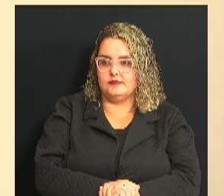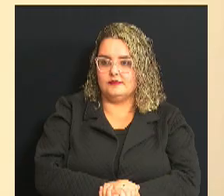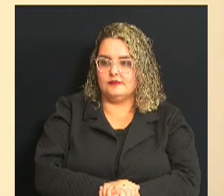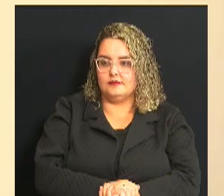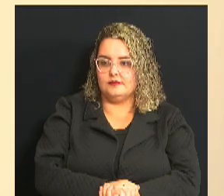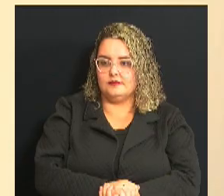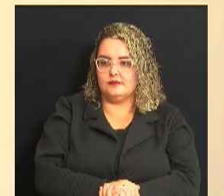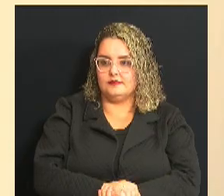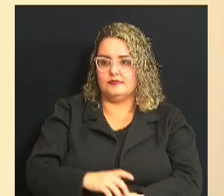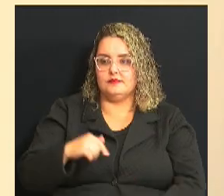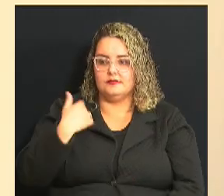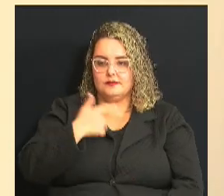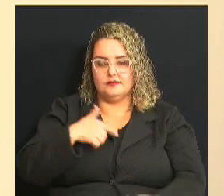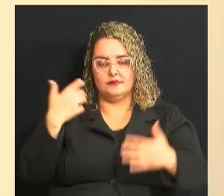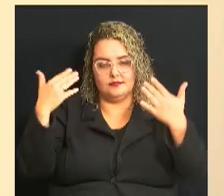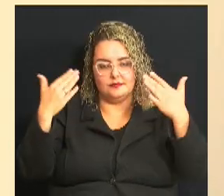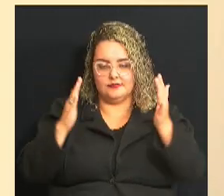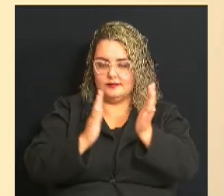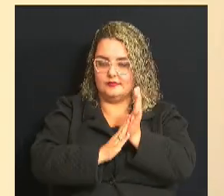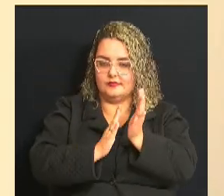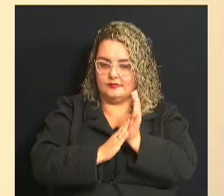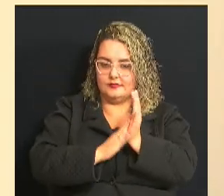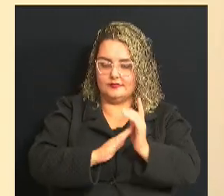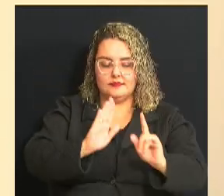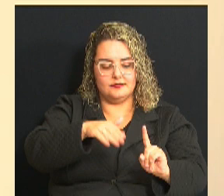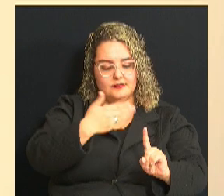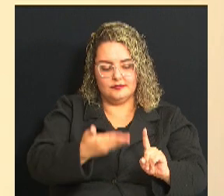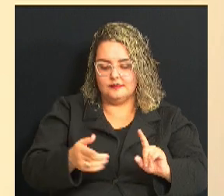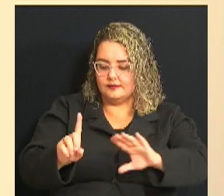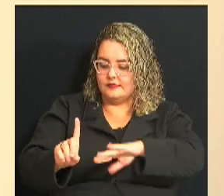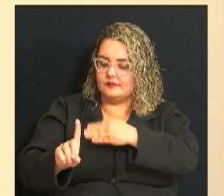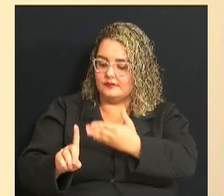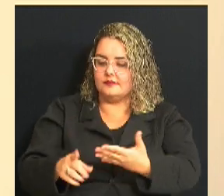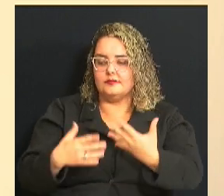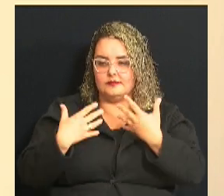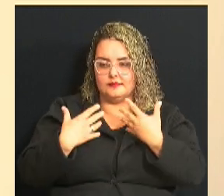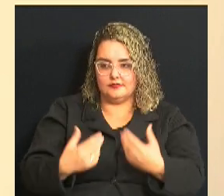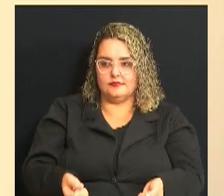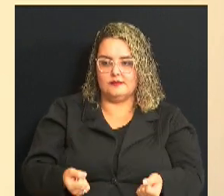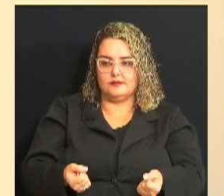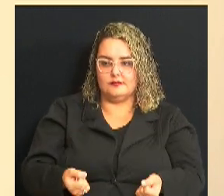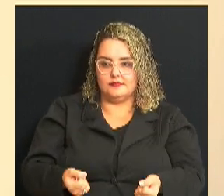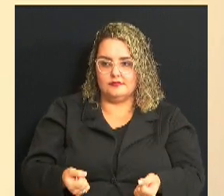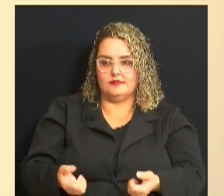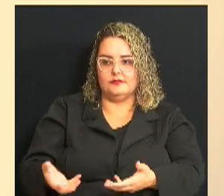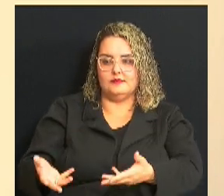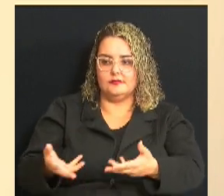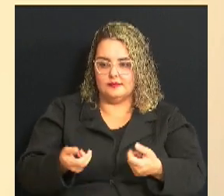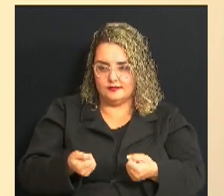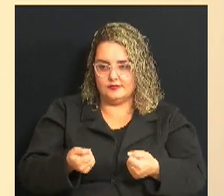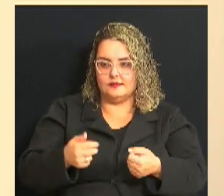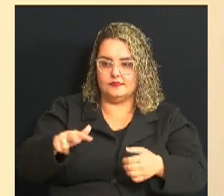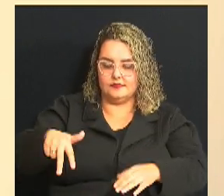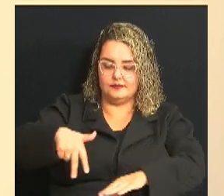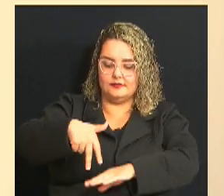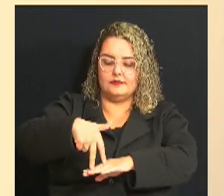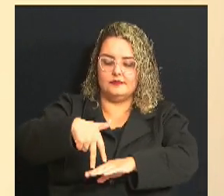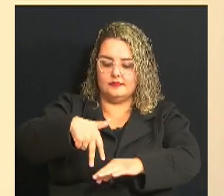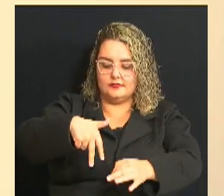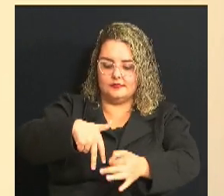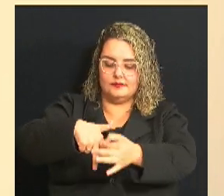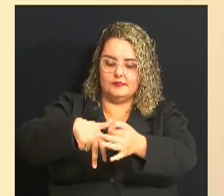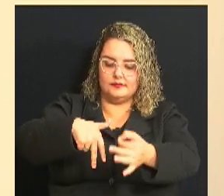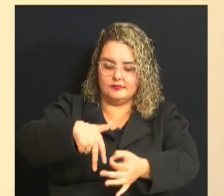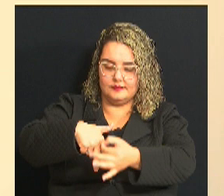Nós parabenizamos os homenageados pelas honrarias recebidas e os convidamos à tribuna para fazerem uso